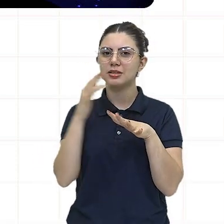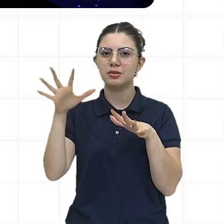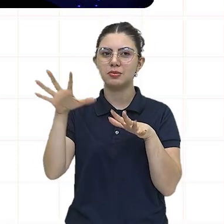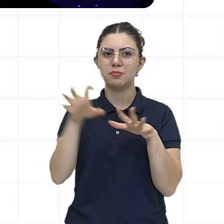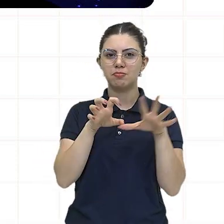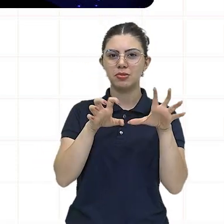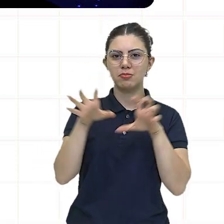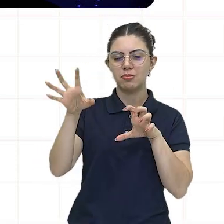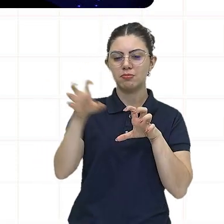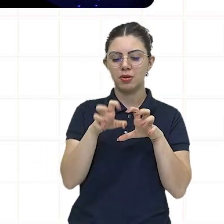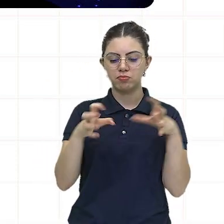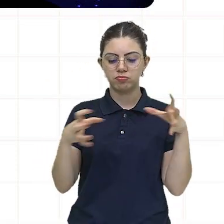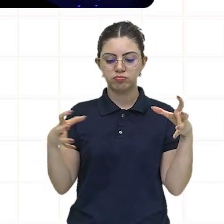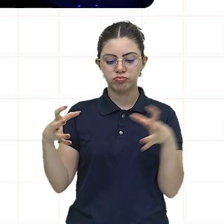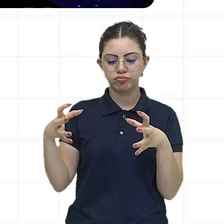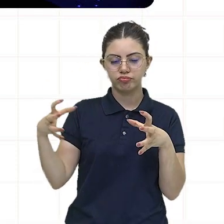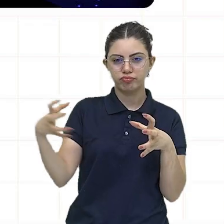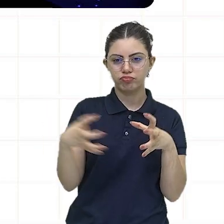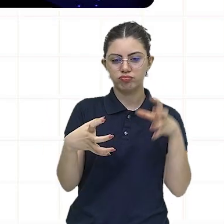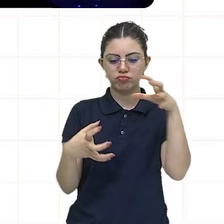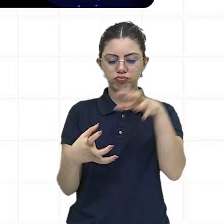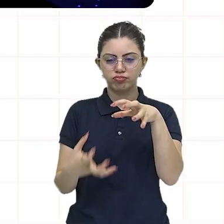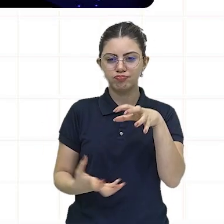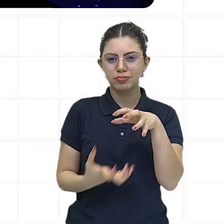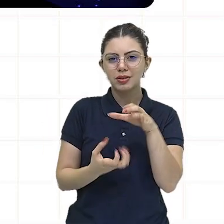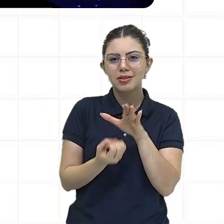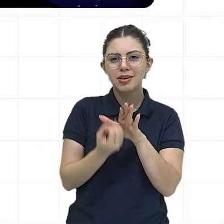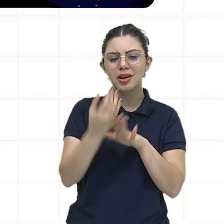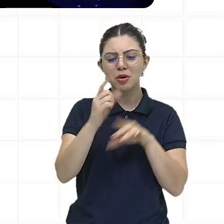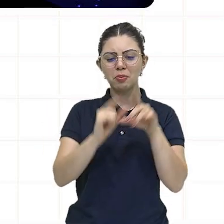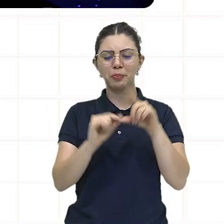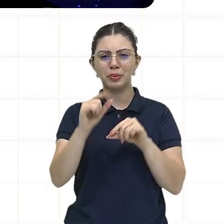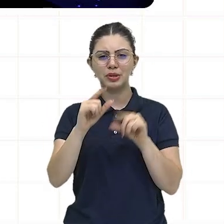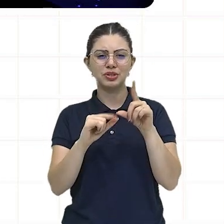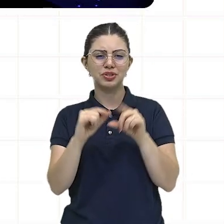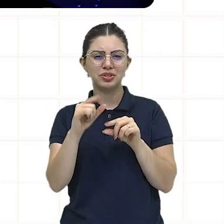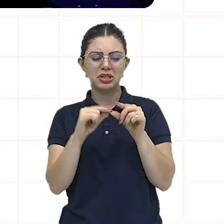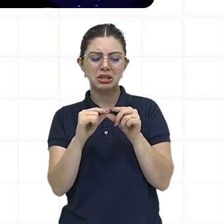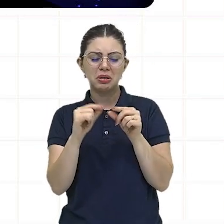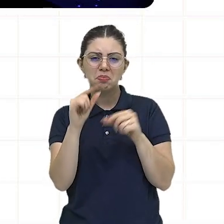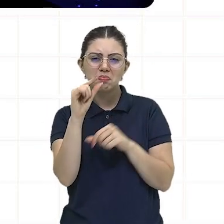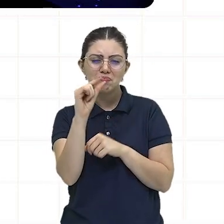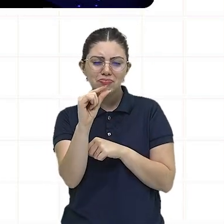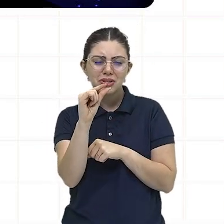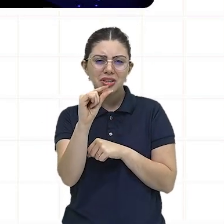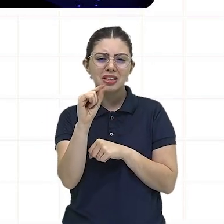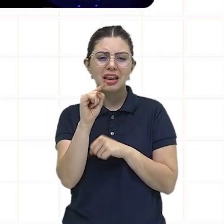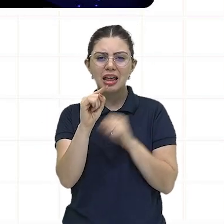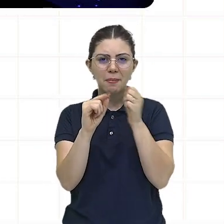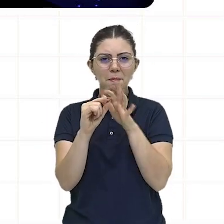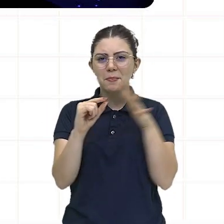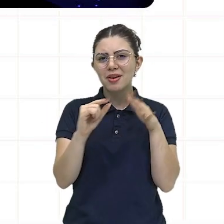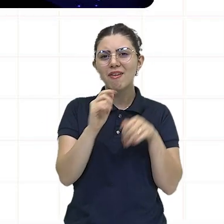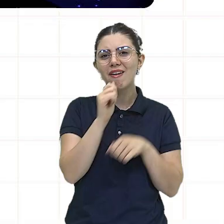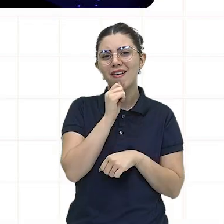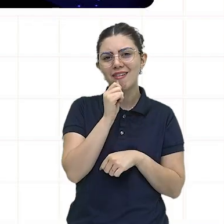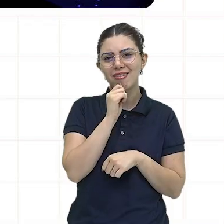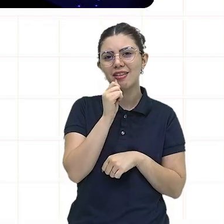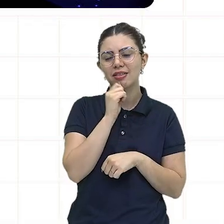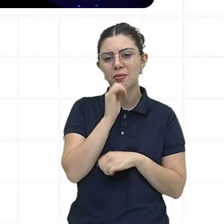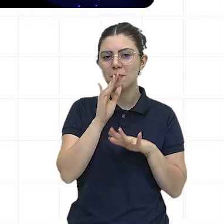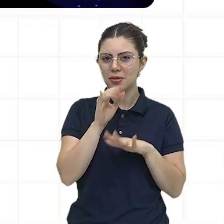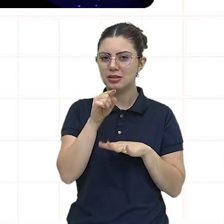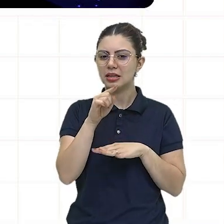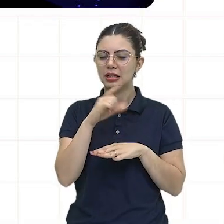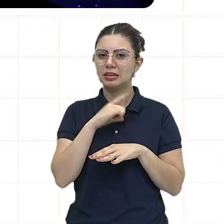nós vamos ter a formação de uma estrela bebê, né, que é uma estrela que ainda não tem brilho, mas ela